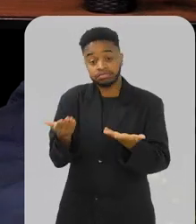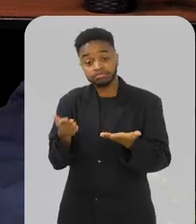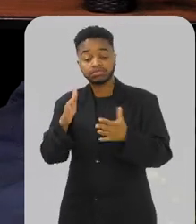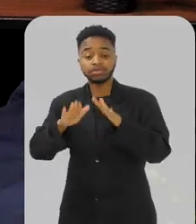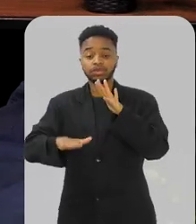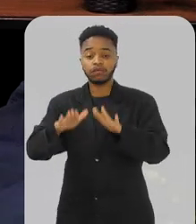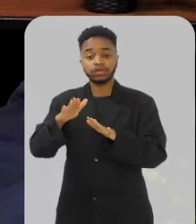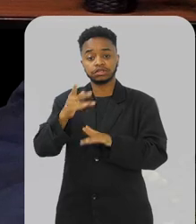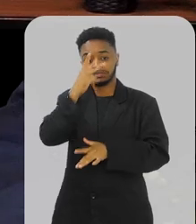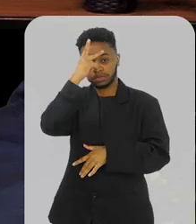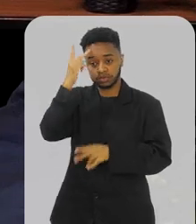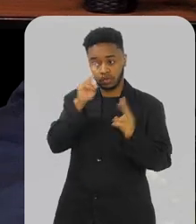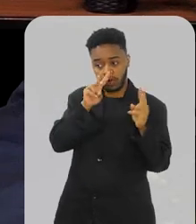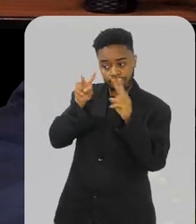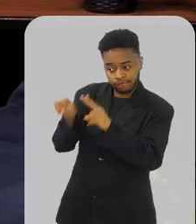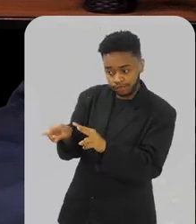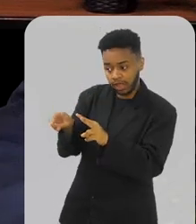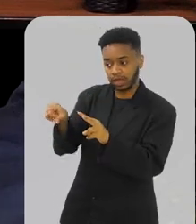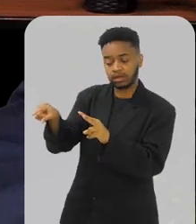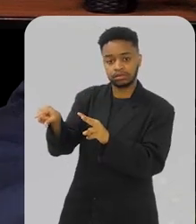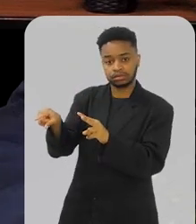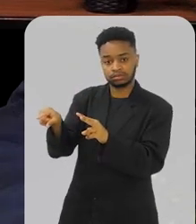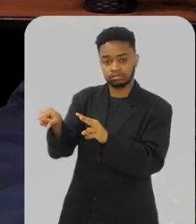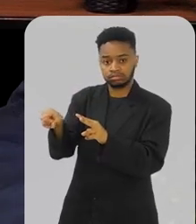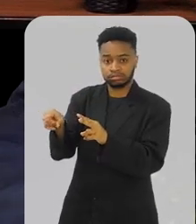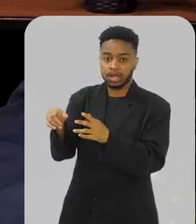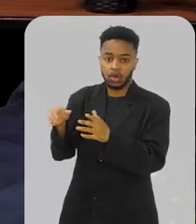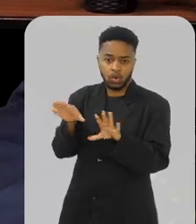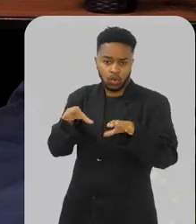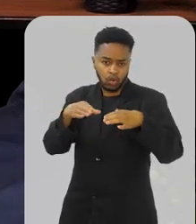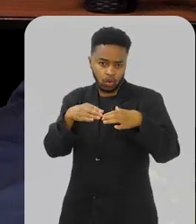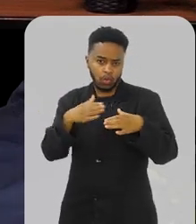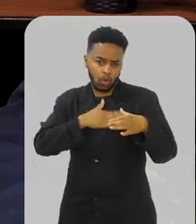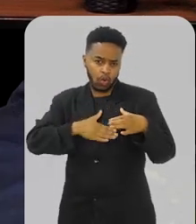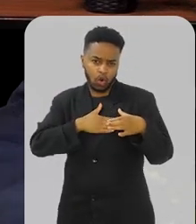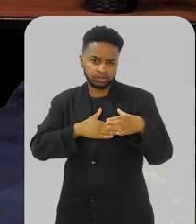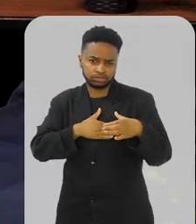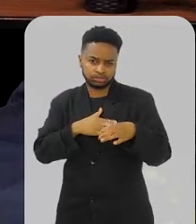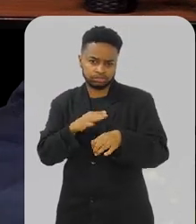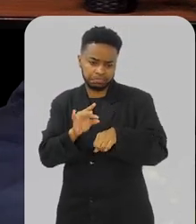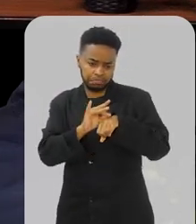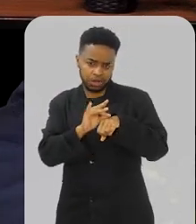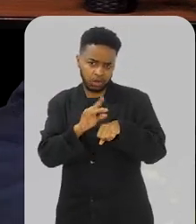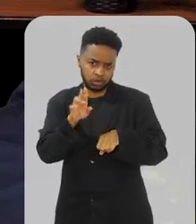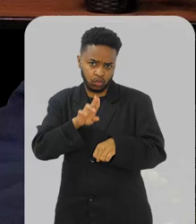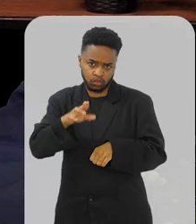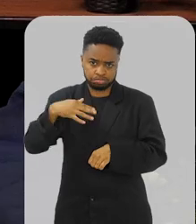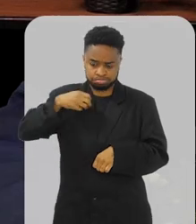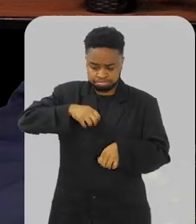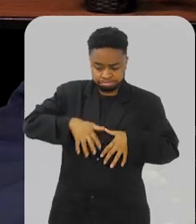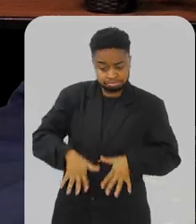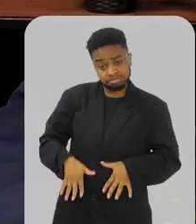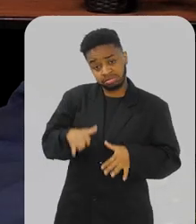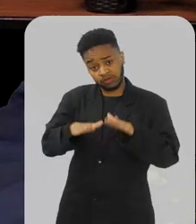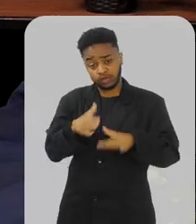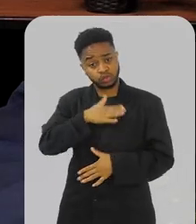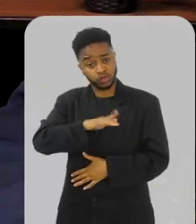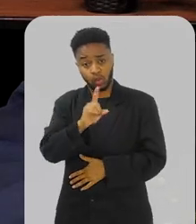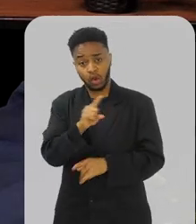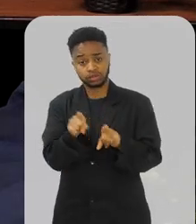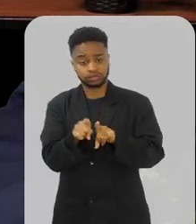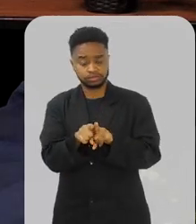Talvez, para quem veja os iquianos, que eles gostam de andar de roupa preta, as pessoas também possam não